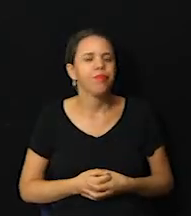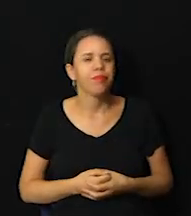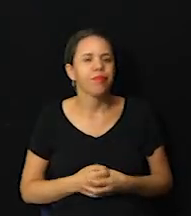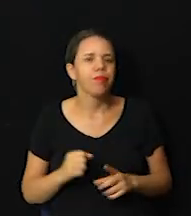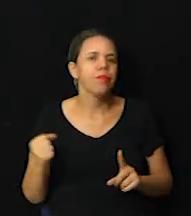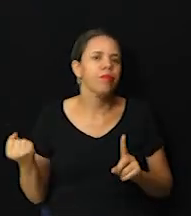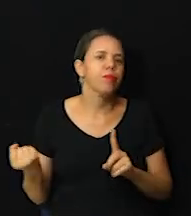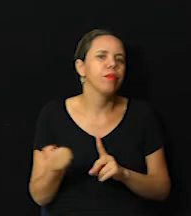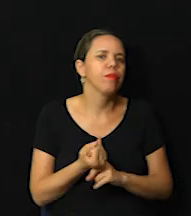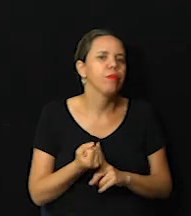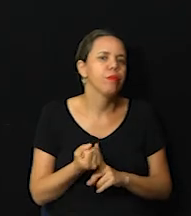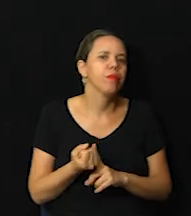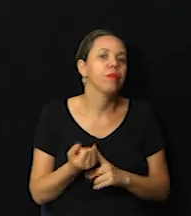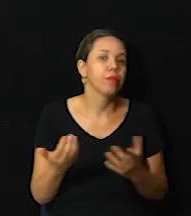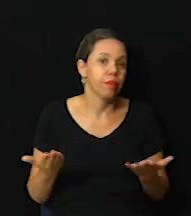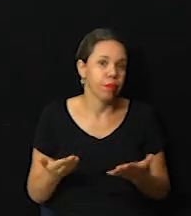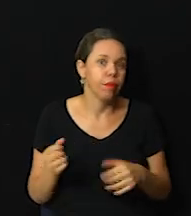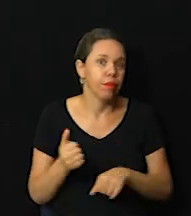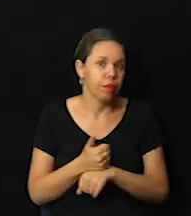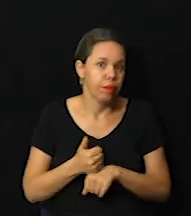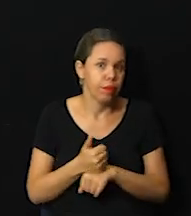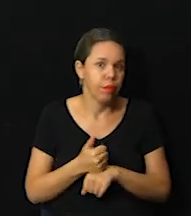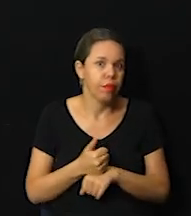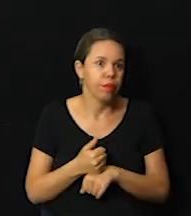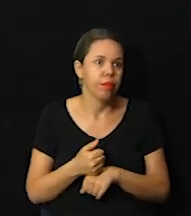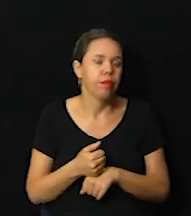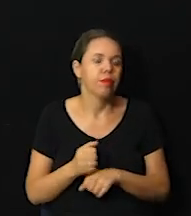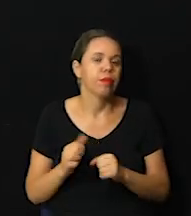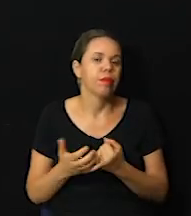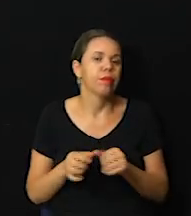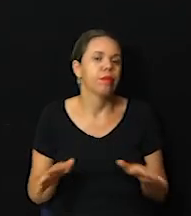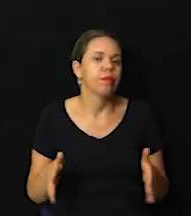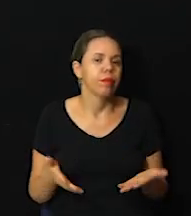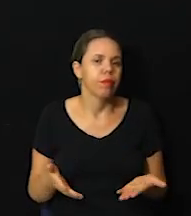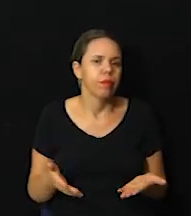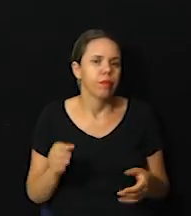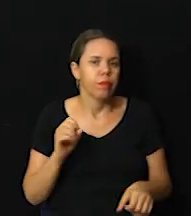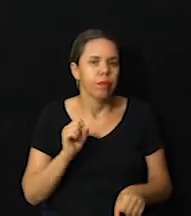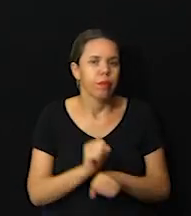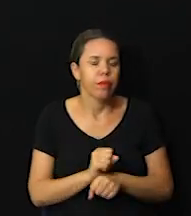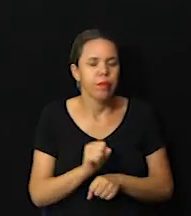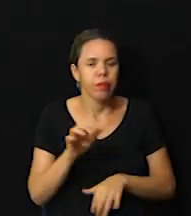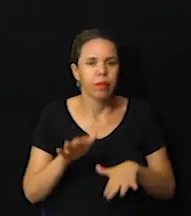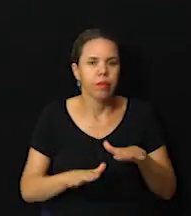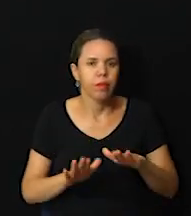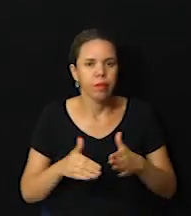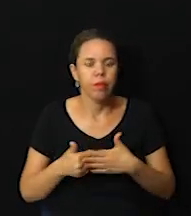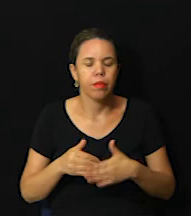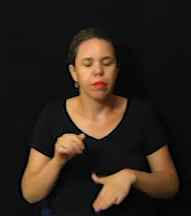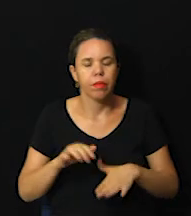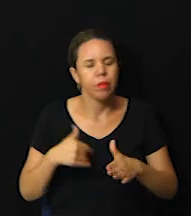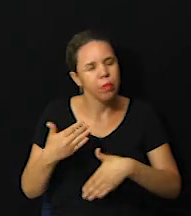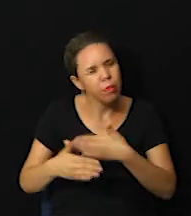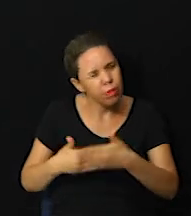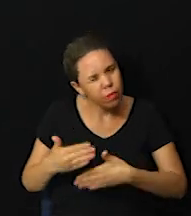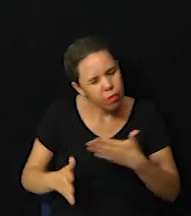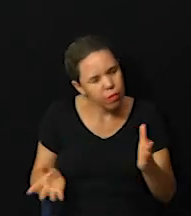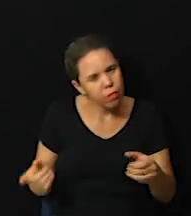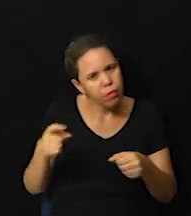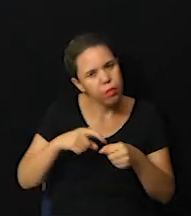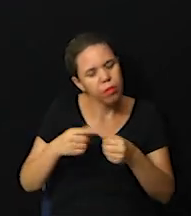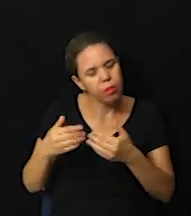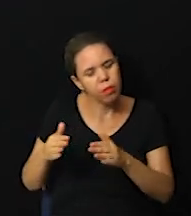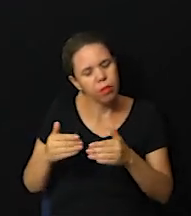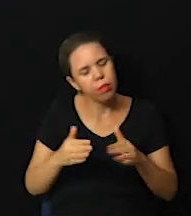assistente social, sim, agora, nesse momento de pandemia, foi suspensa algumas atividades, mas devagarzinho a gente está